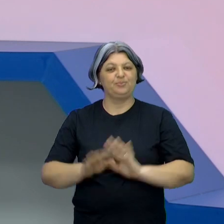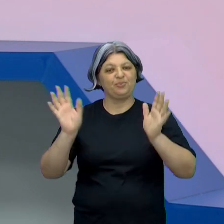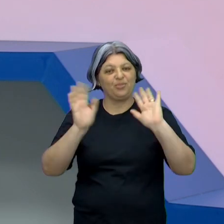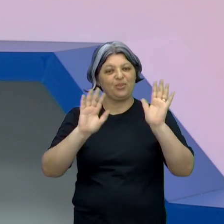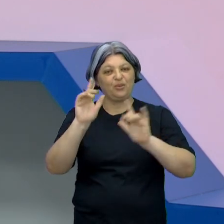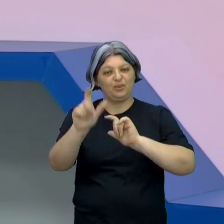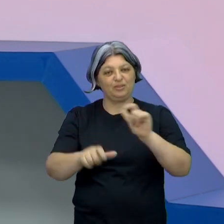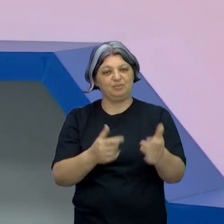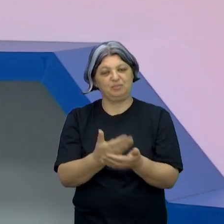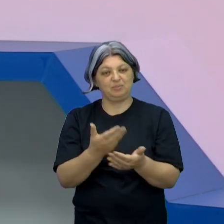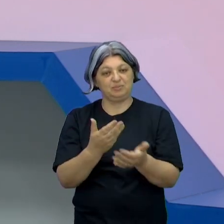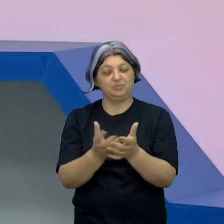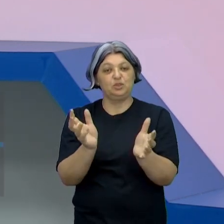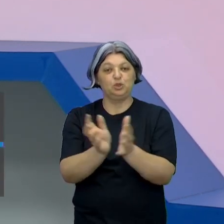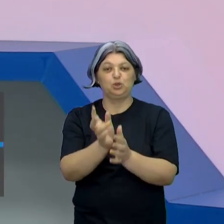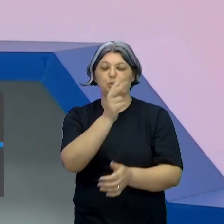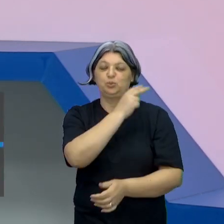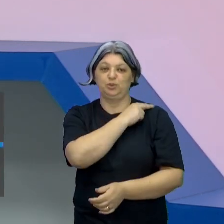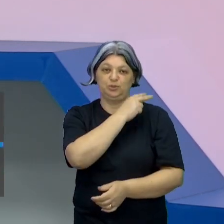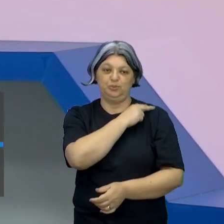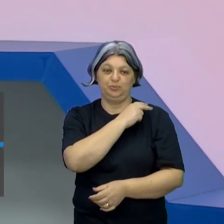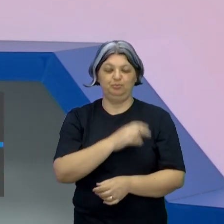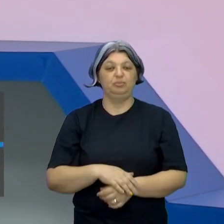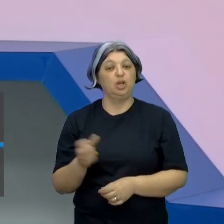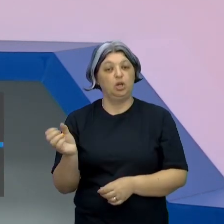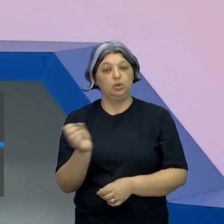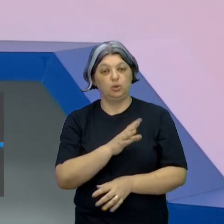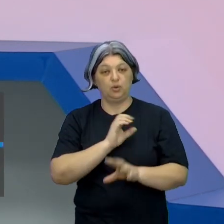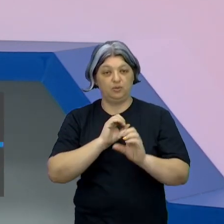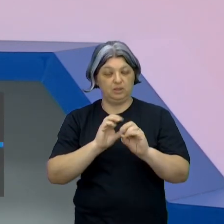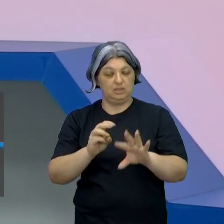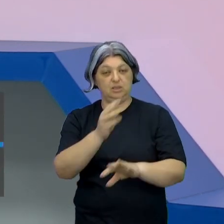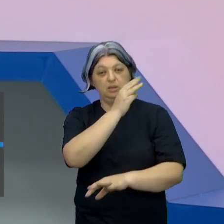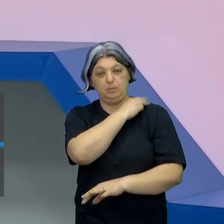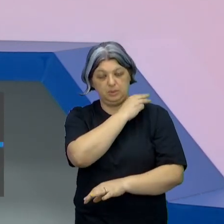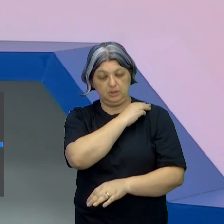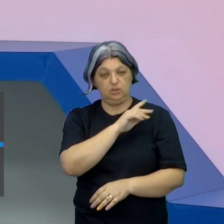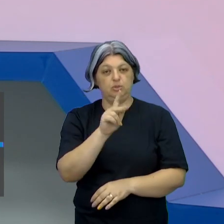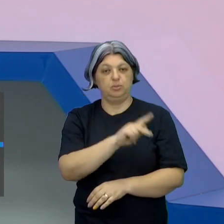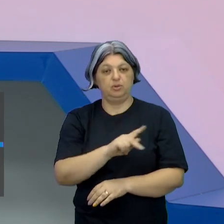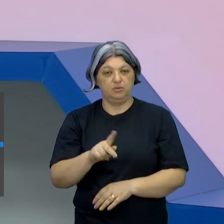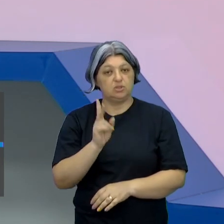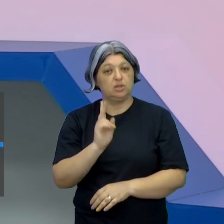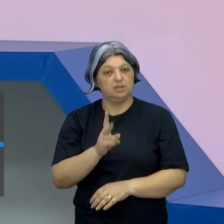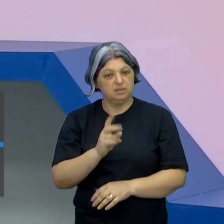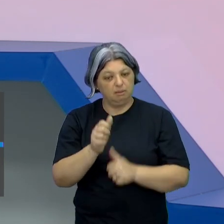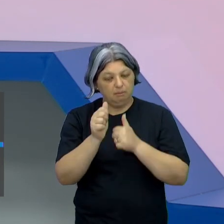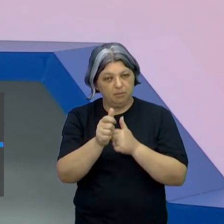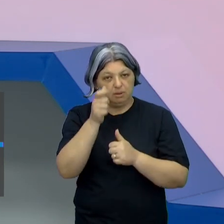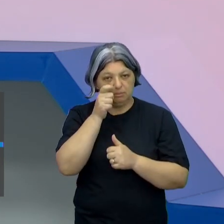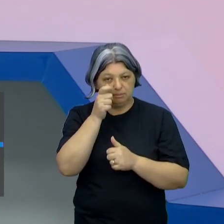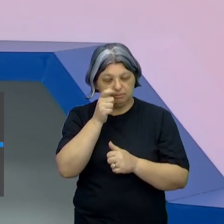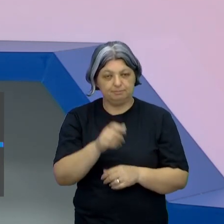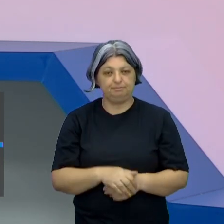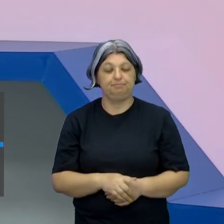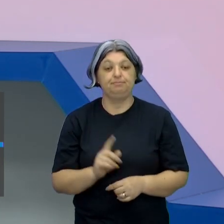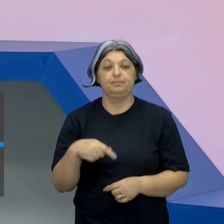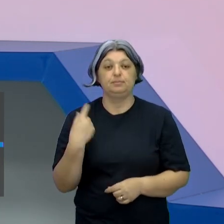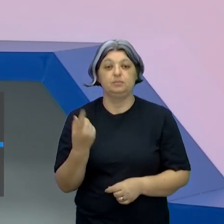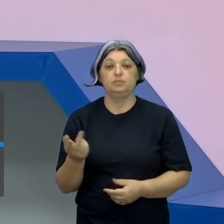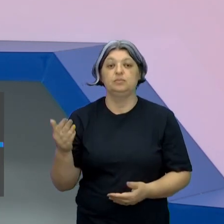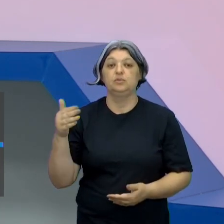Olá, estudantes da segunda série do novo ensino médio, professores que sempre nos acompanham. Nós estamos aqui para